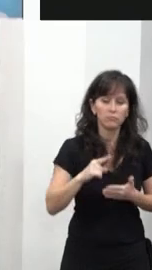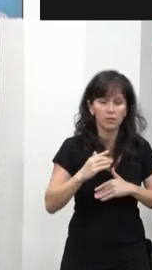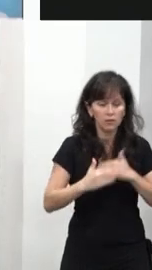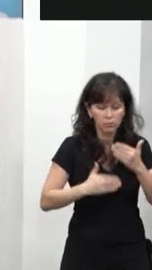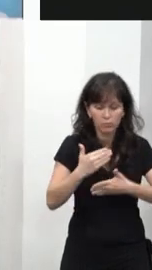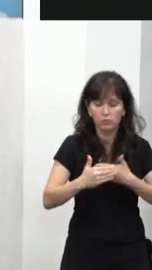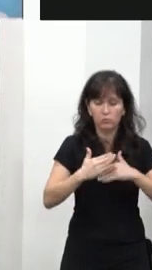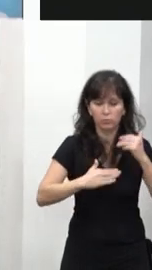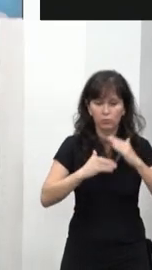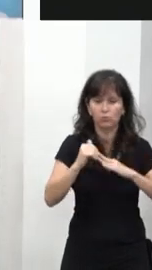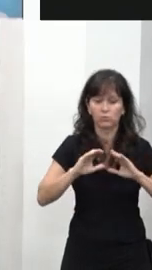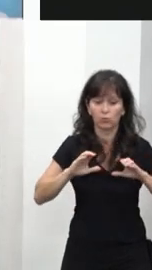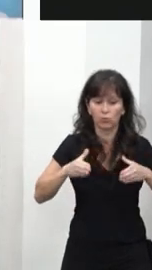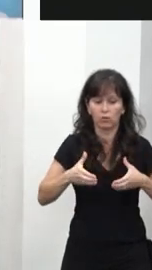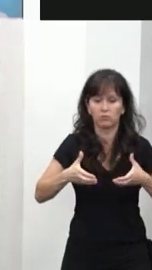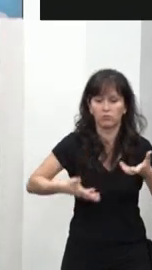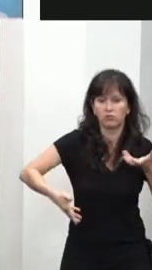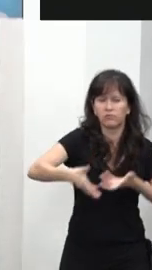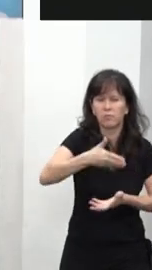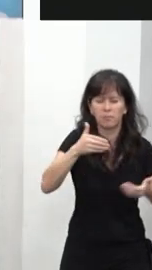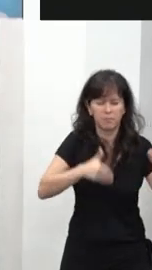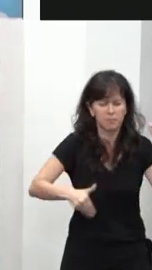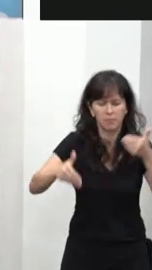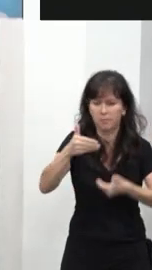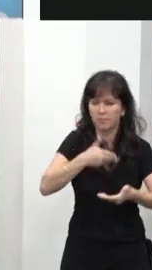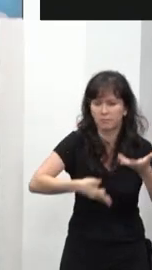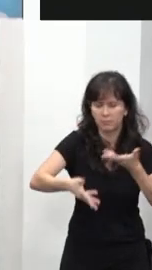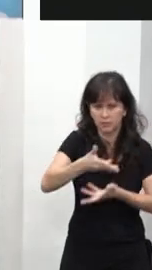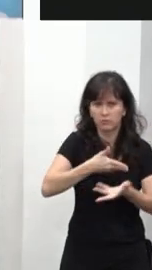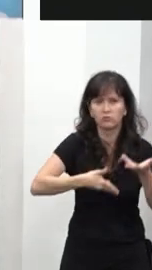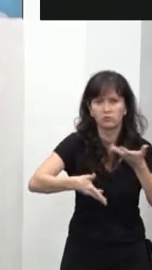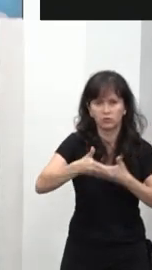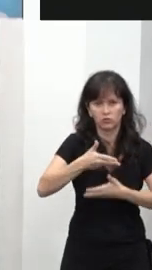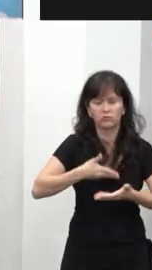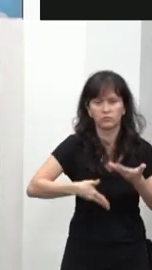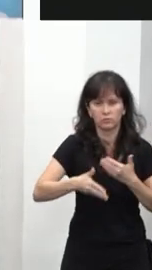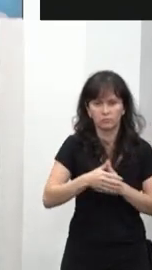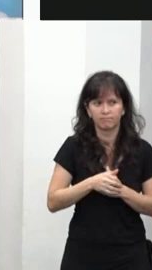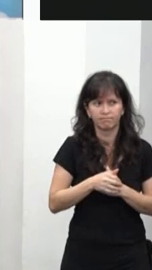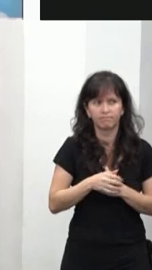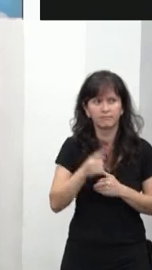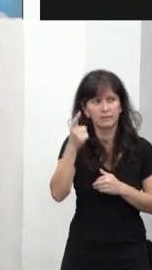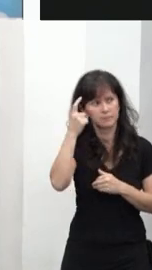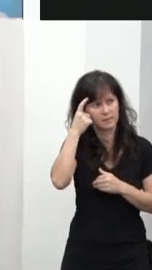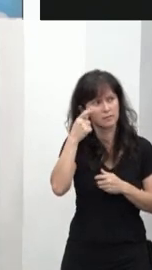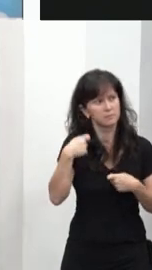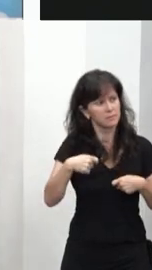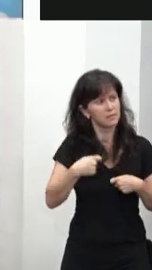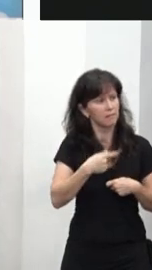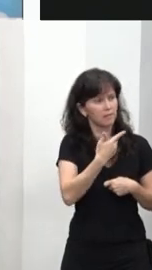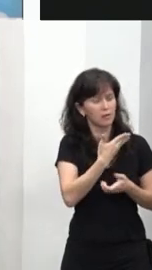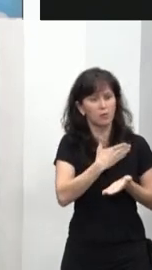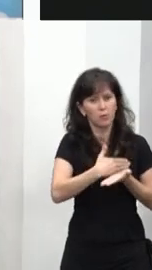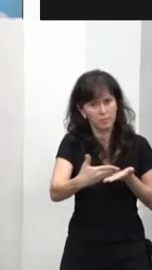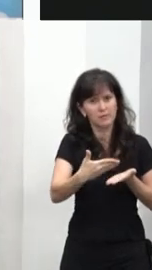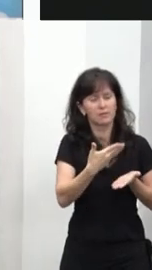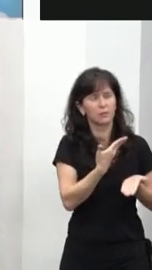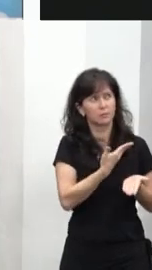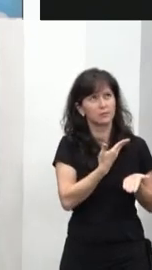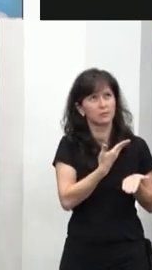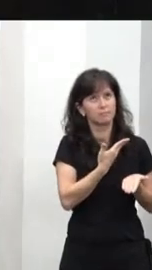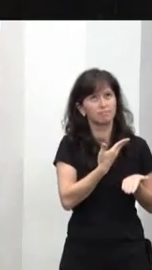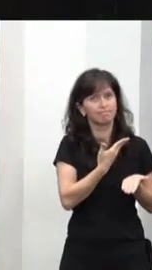que a gente fez e aí devia ter começado com isso não é falta de educação minha agradeceu o deputada